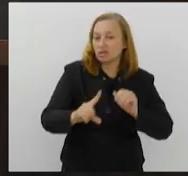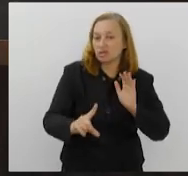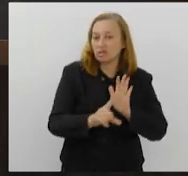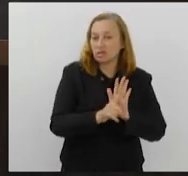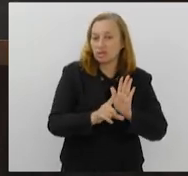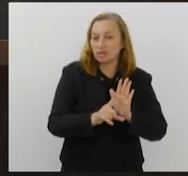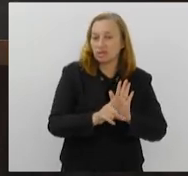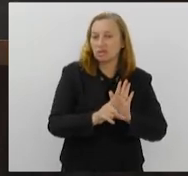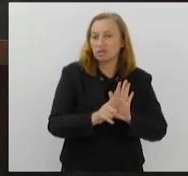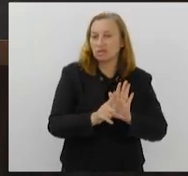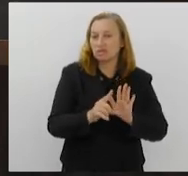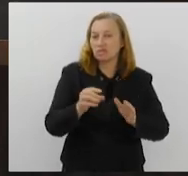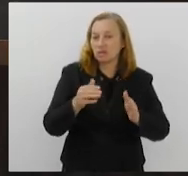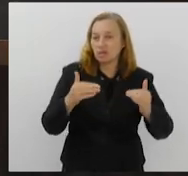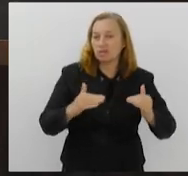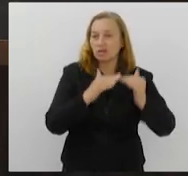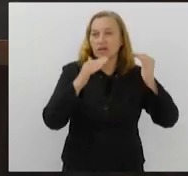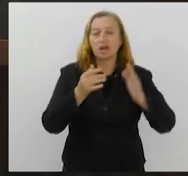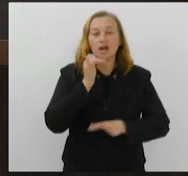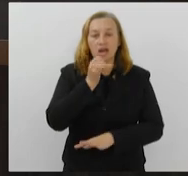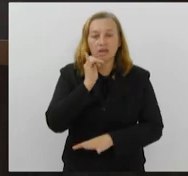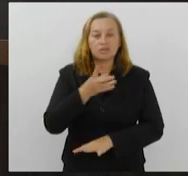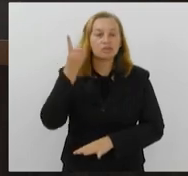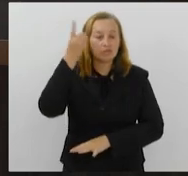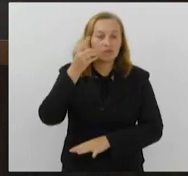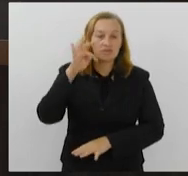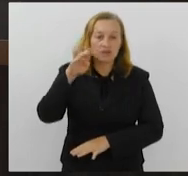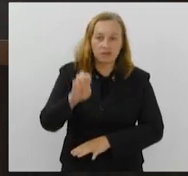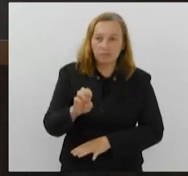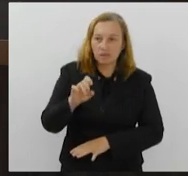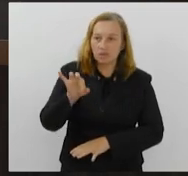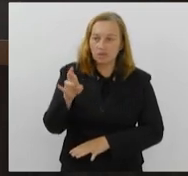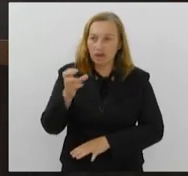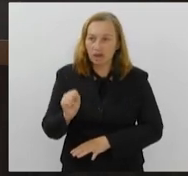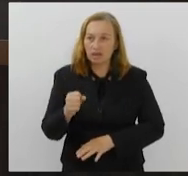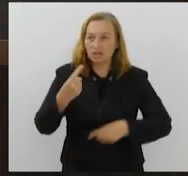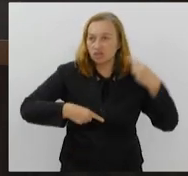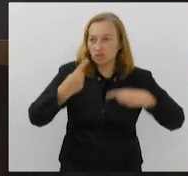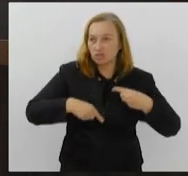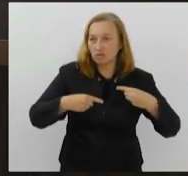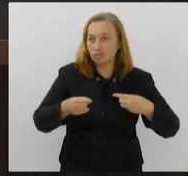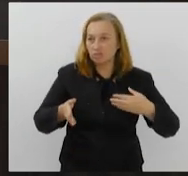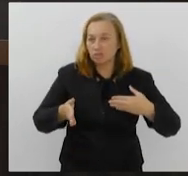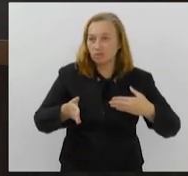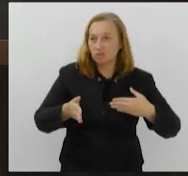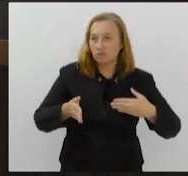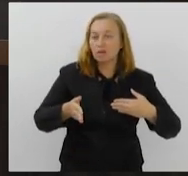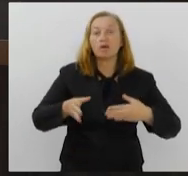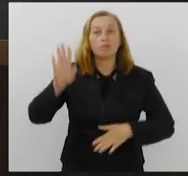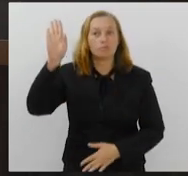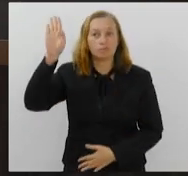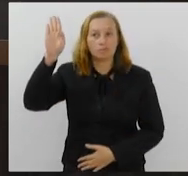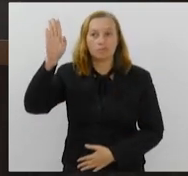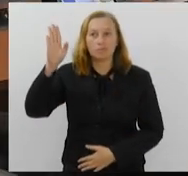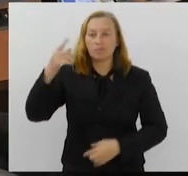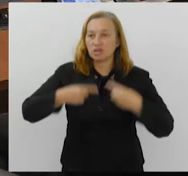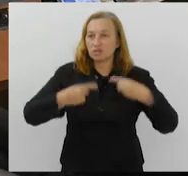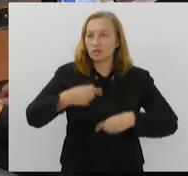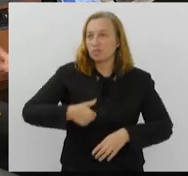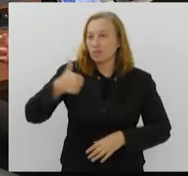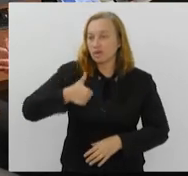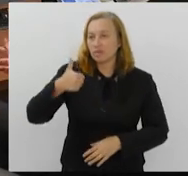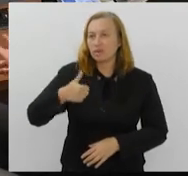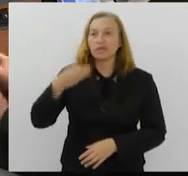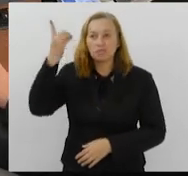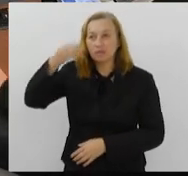Legislativas, favorável. Relator, deputado Felipe Soares. Em discussão. Para discutir. Primeiro, deputado